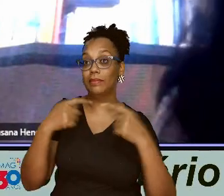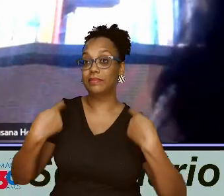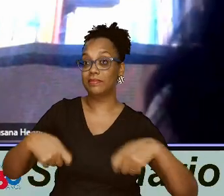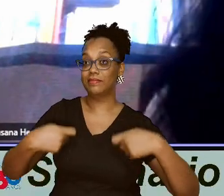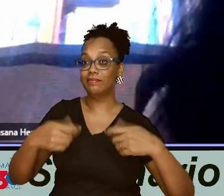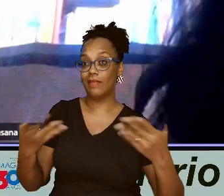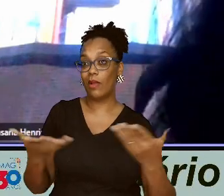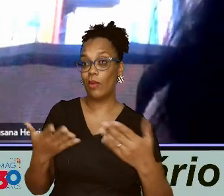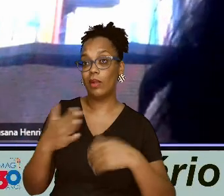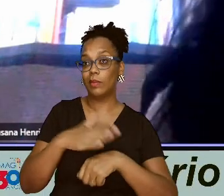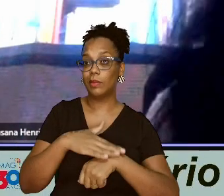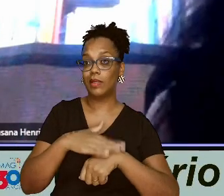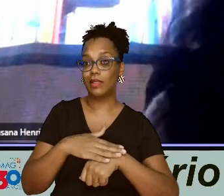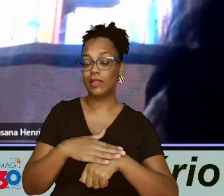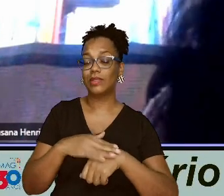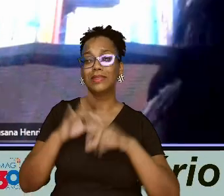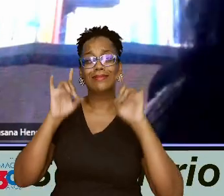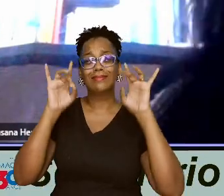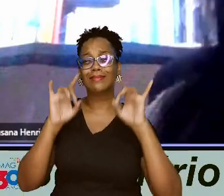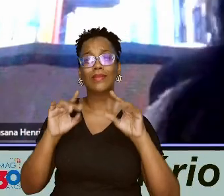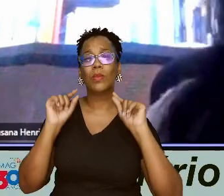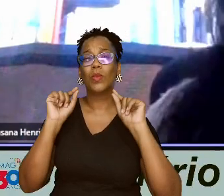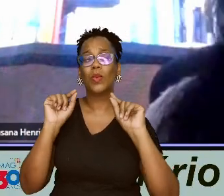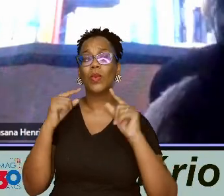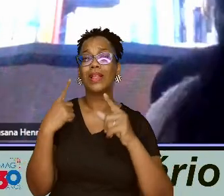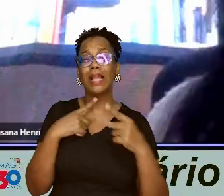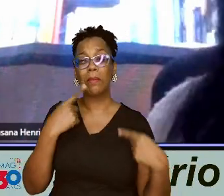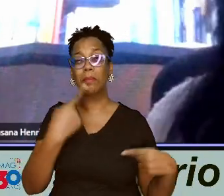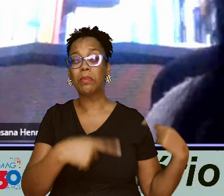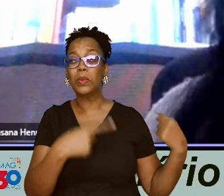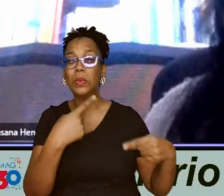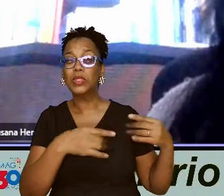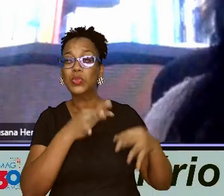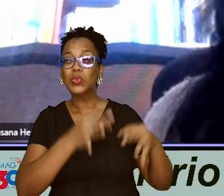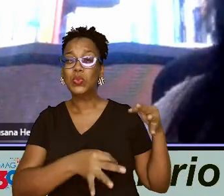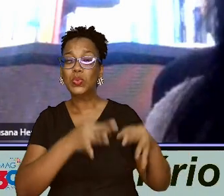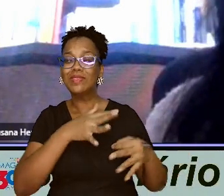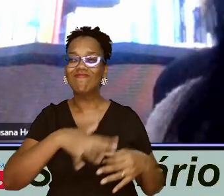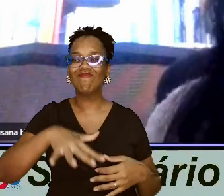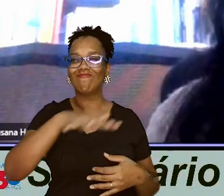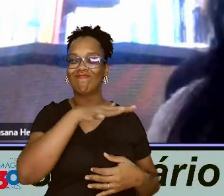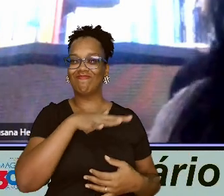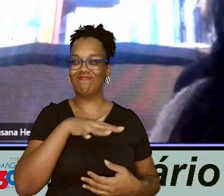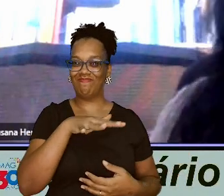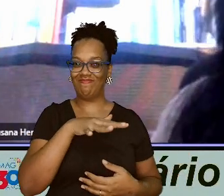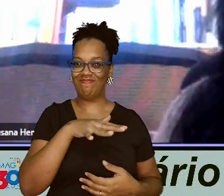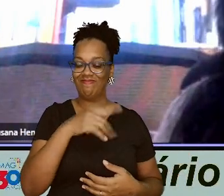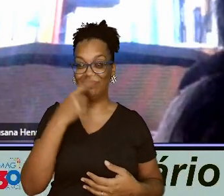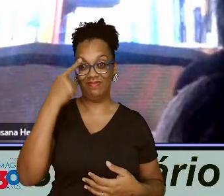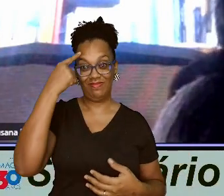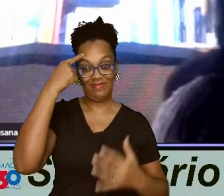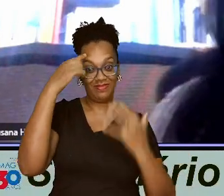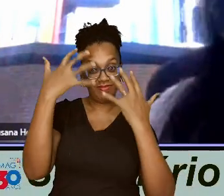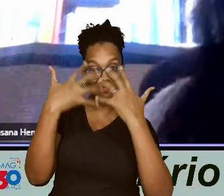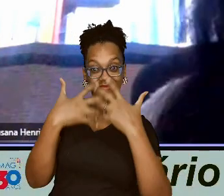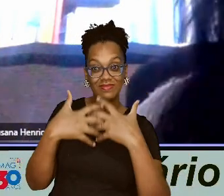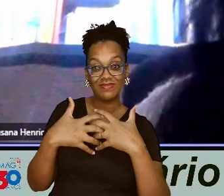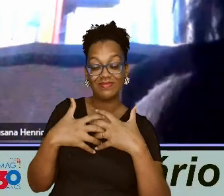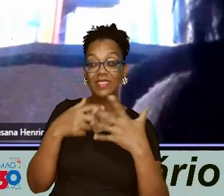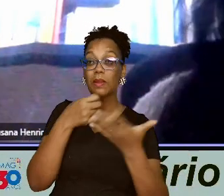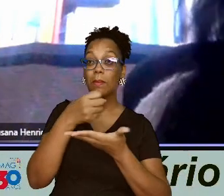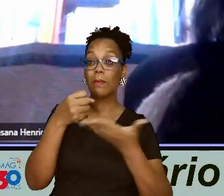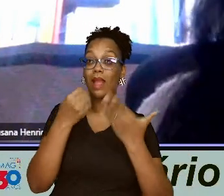momento, especialmente porque tem muita política judiciária sendo tratada, sendo pensada com base em